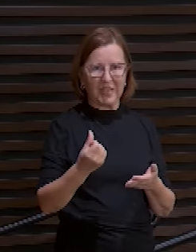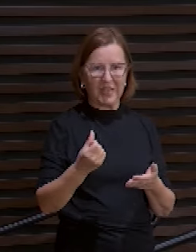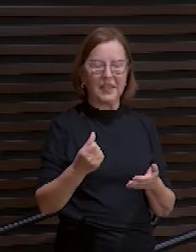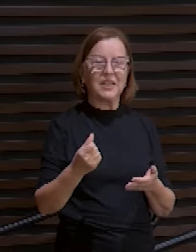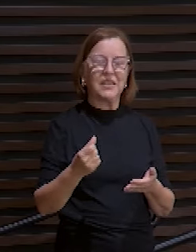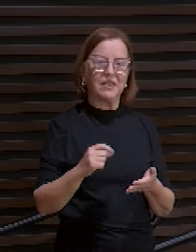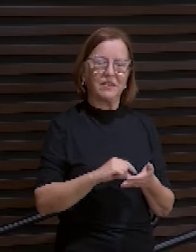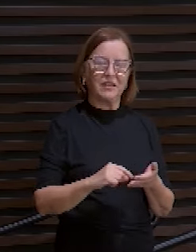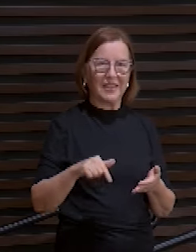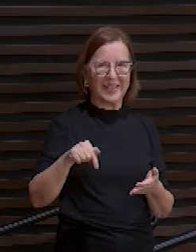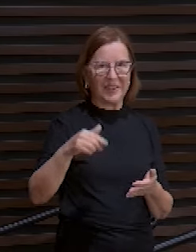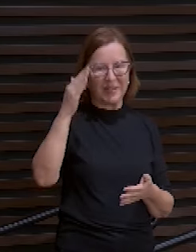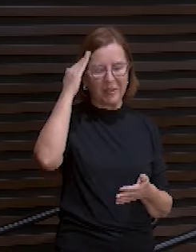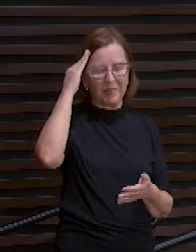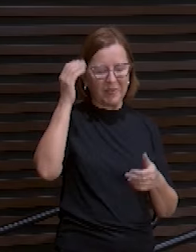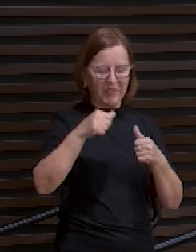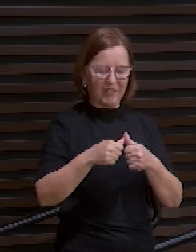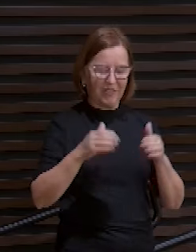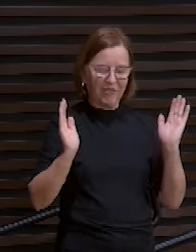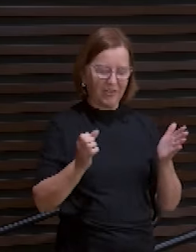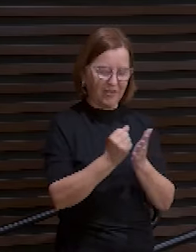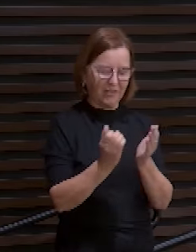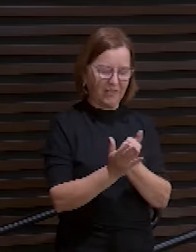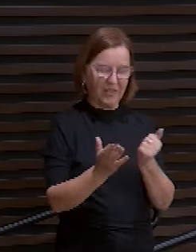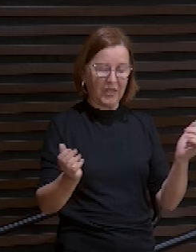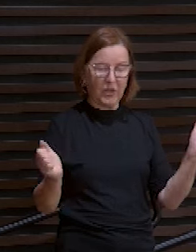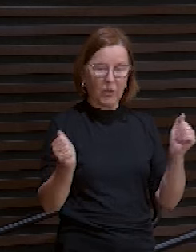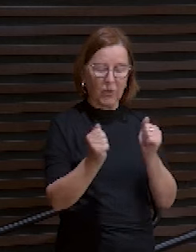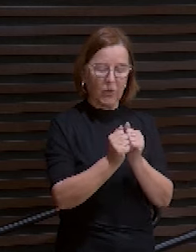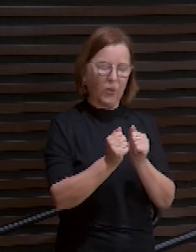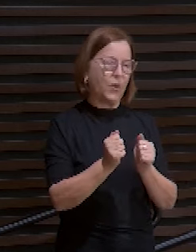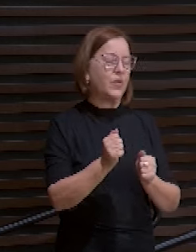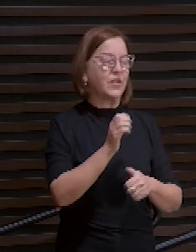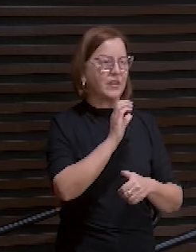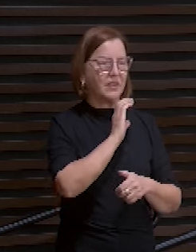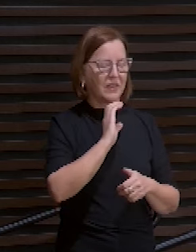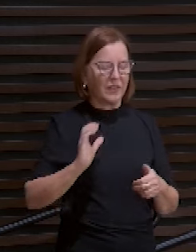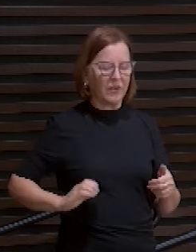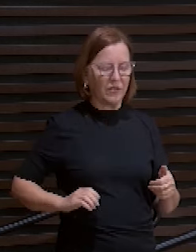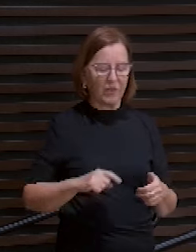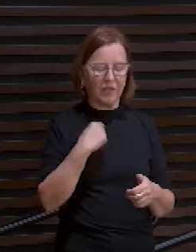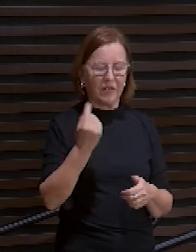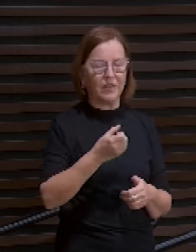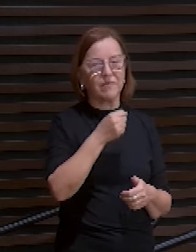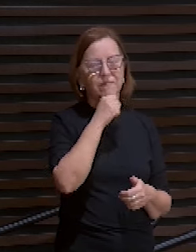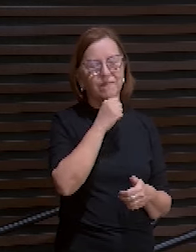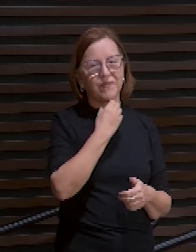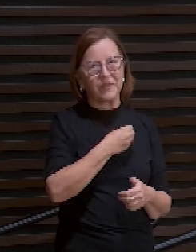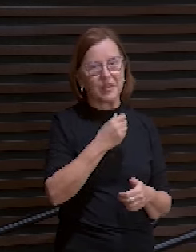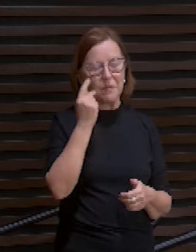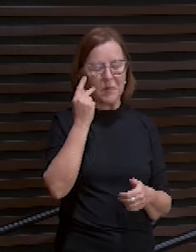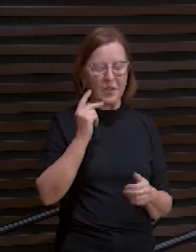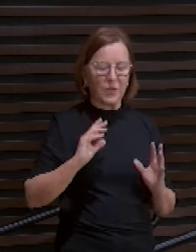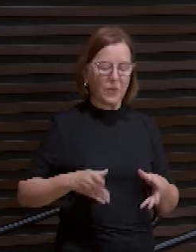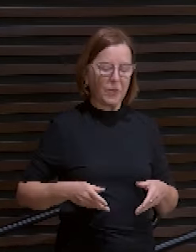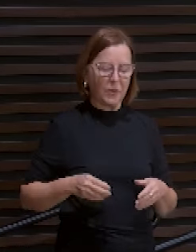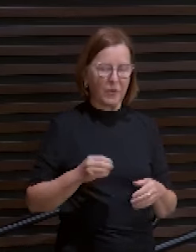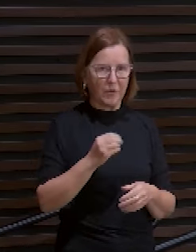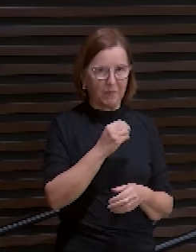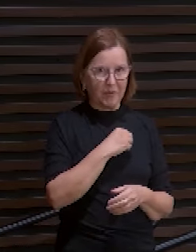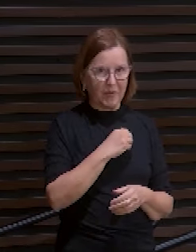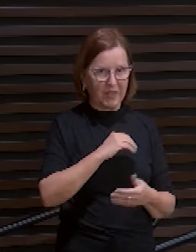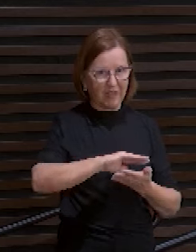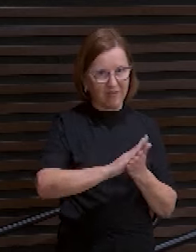sabendo isto que foi crucificado com ele o nosso velho homem para que o corpo do pecado